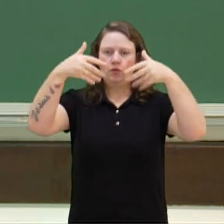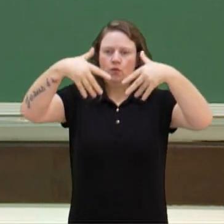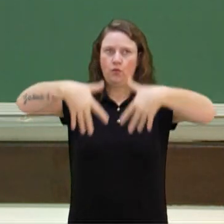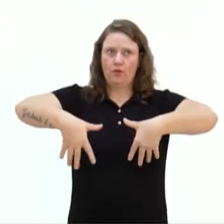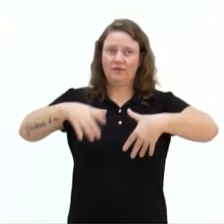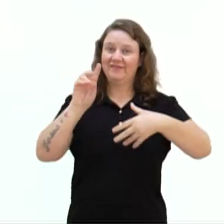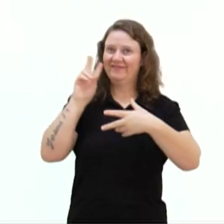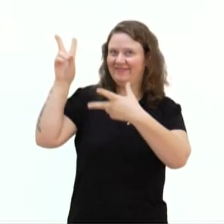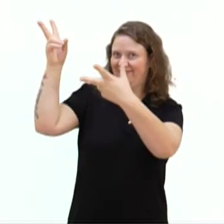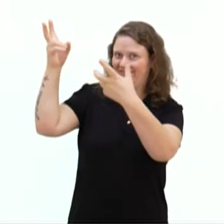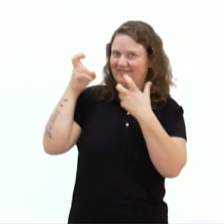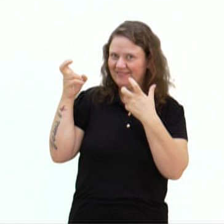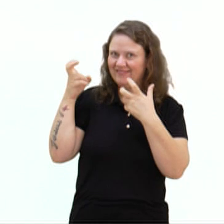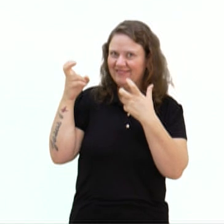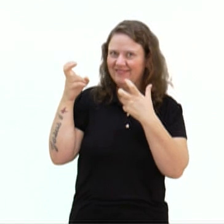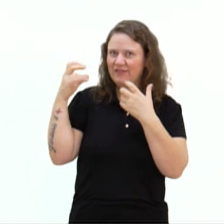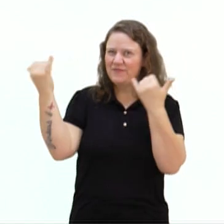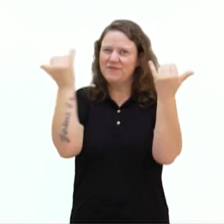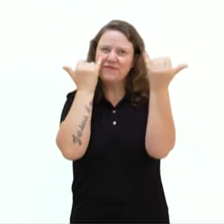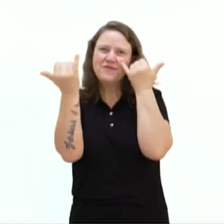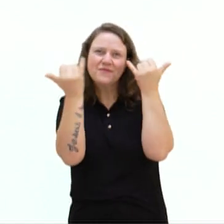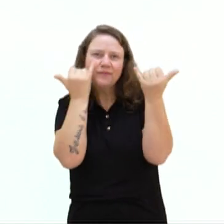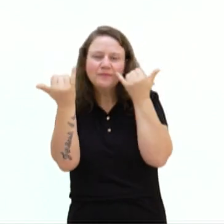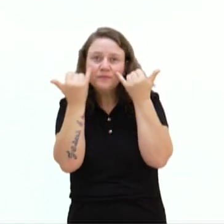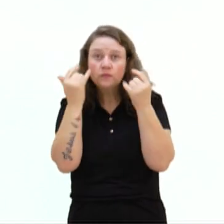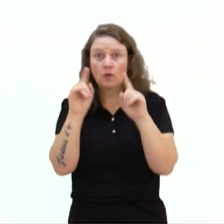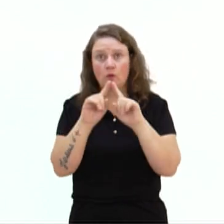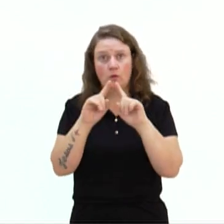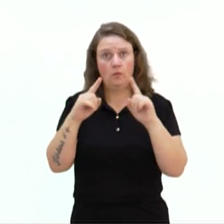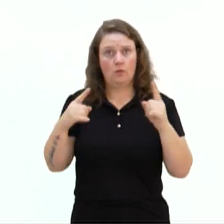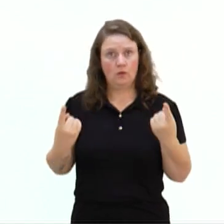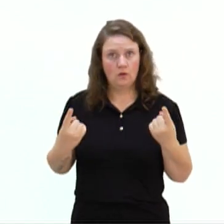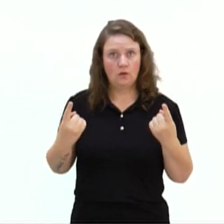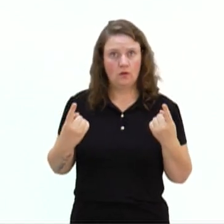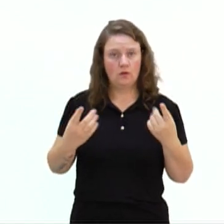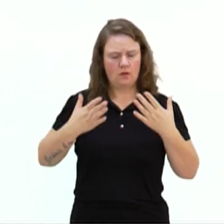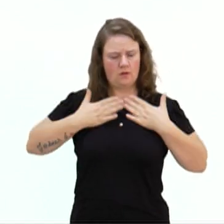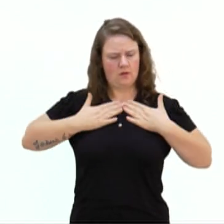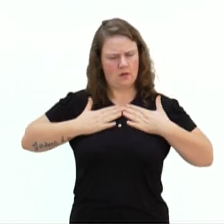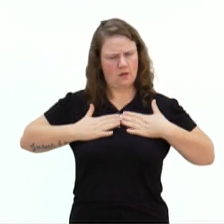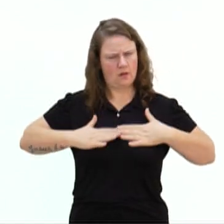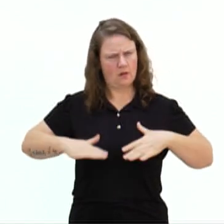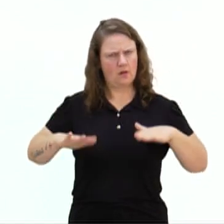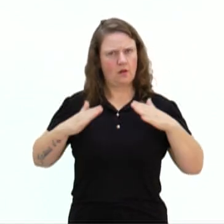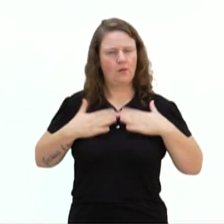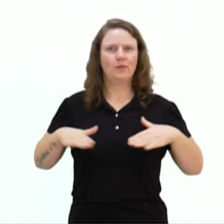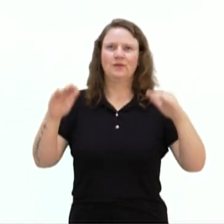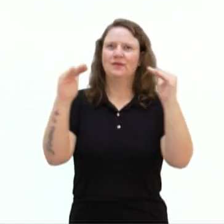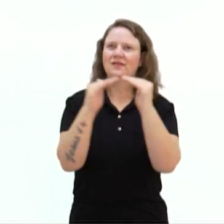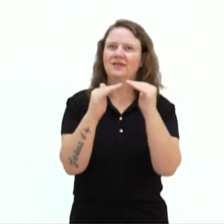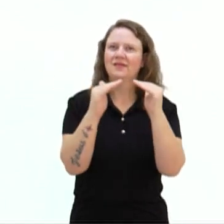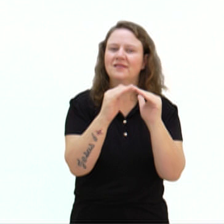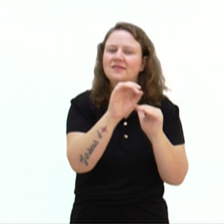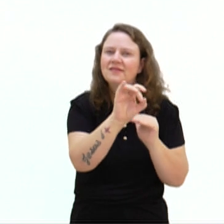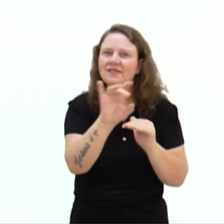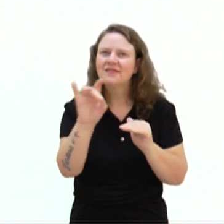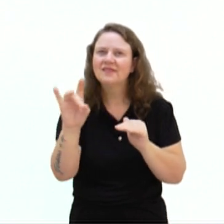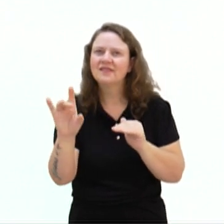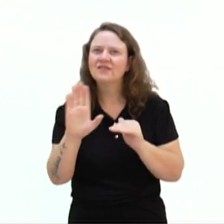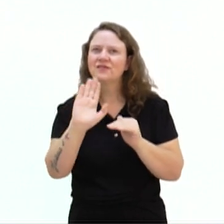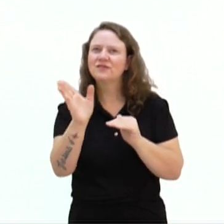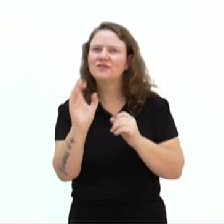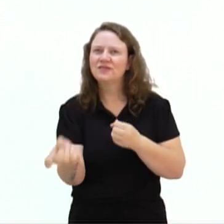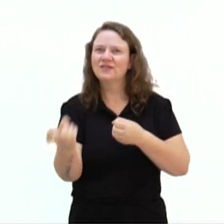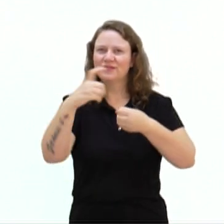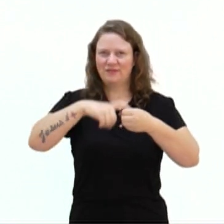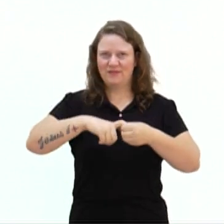ó. Bastante informação, mas vamos fazer com bastante calma aí em casa e nós já voltamos